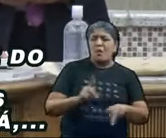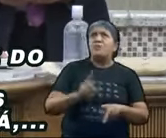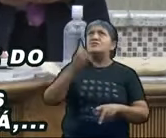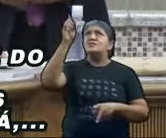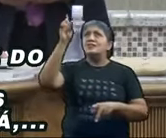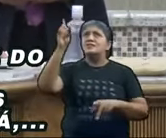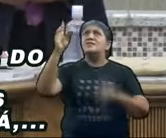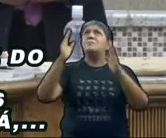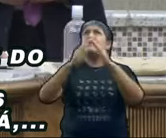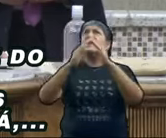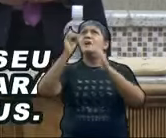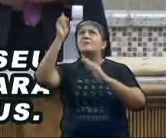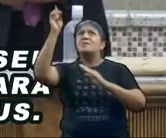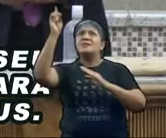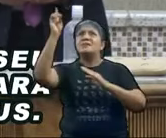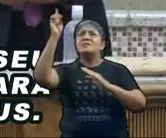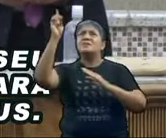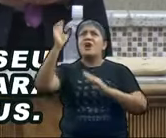Deus estará,